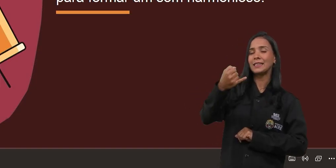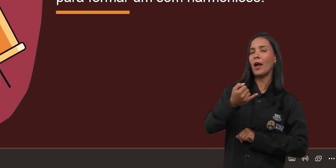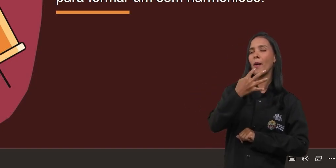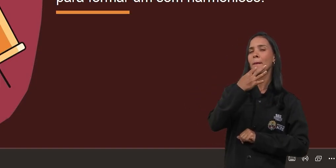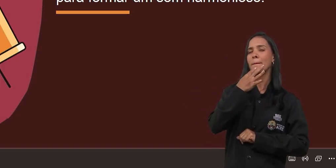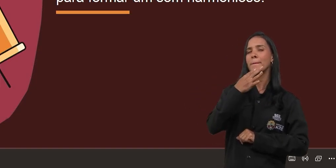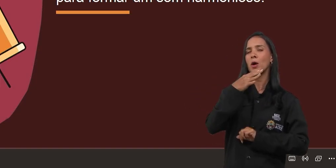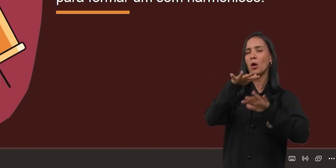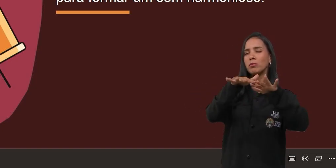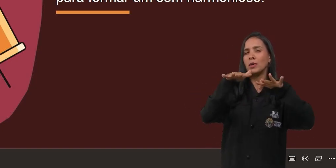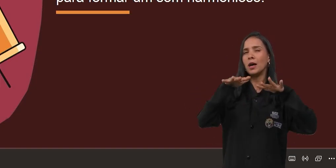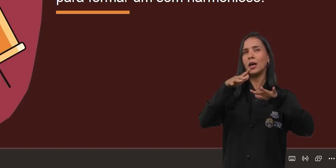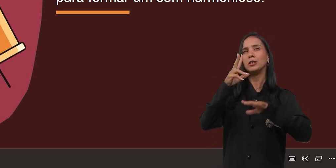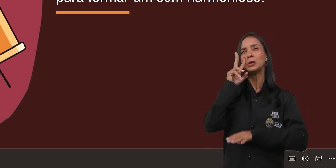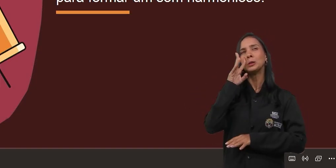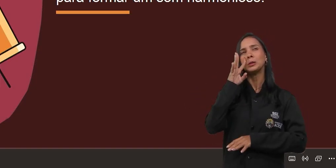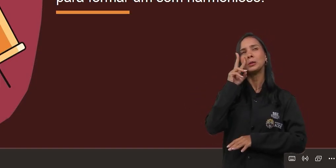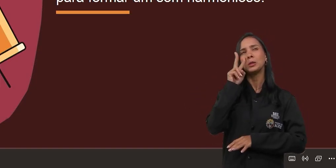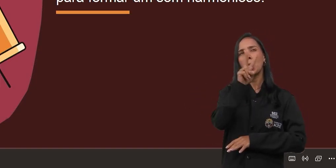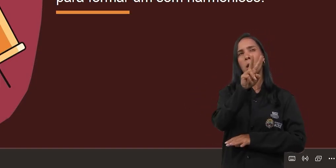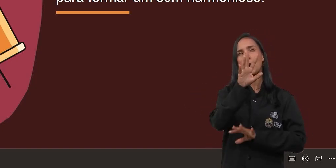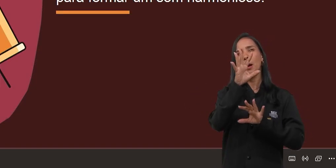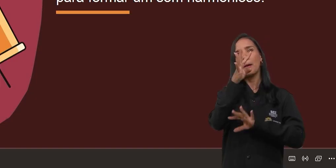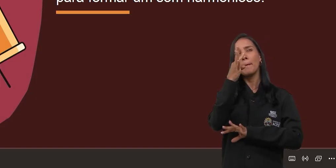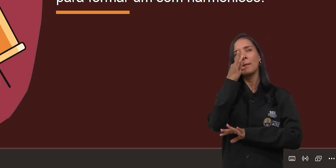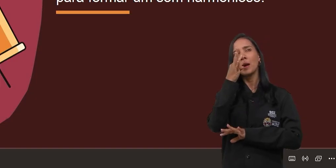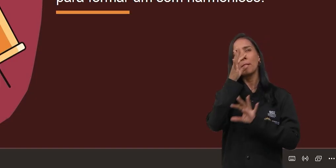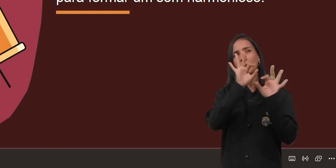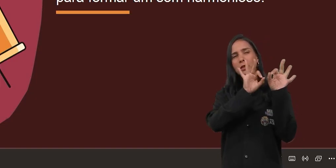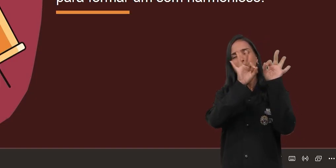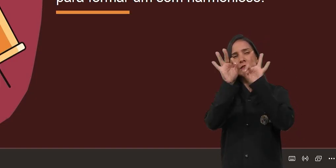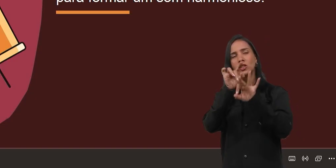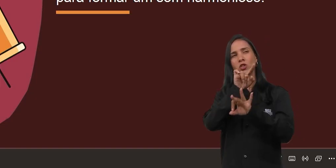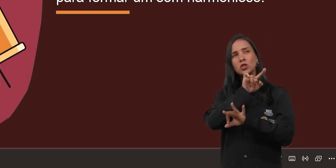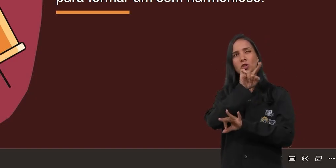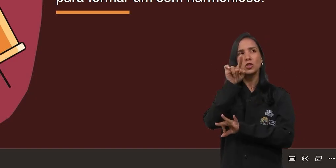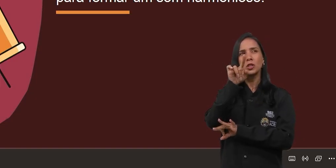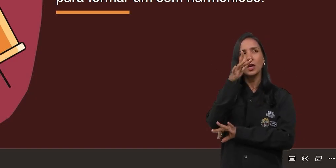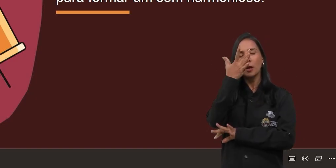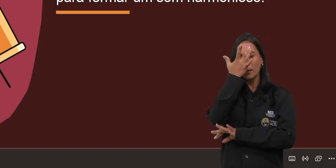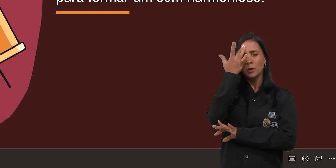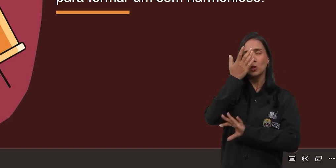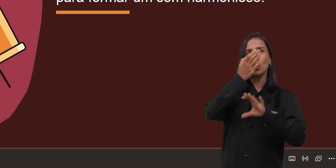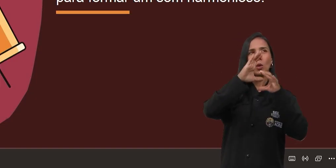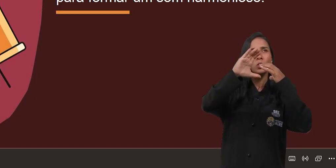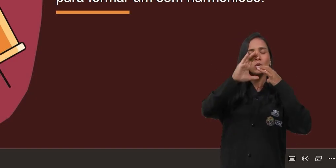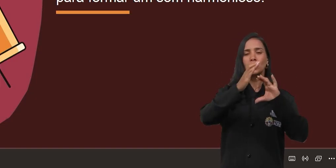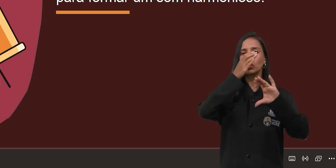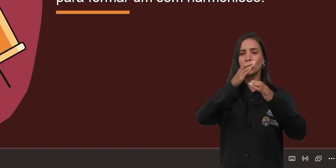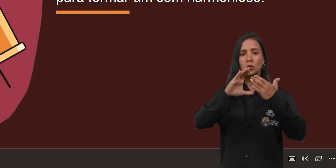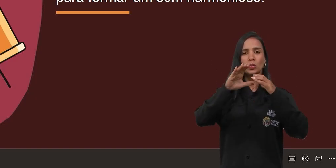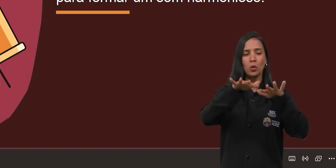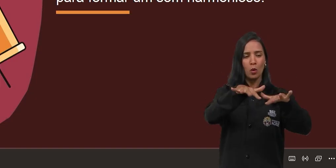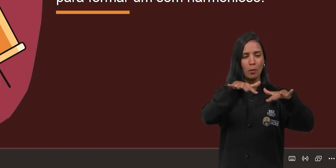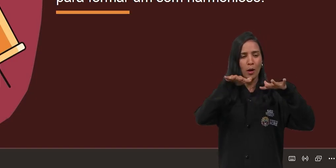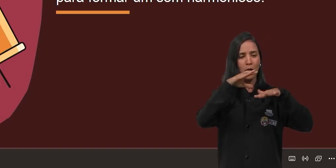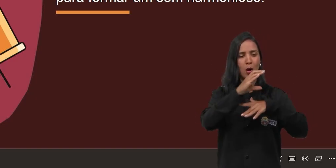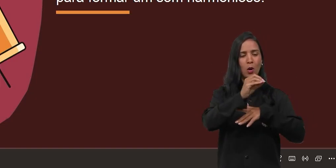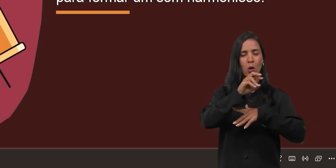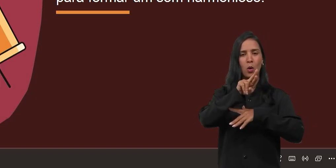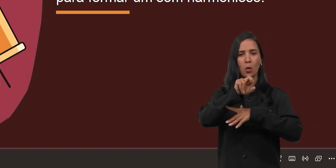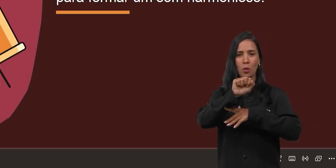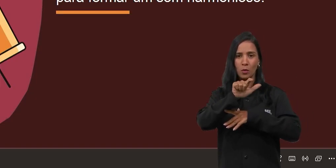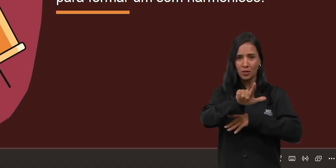um coral, canto coral, ou fazer parte de algum tipo de apresentação como